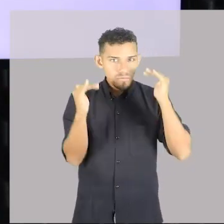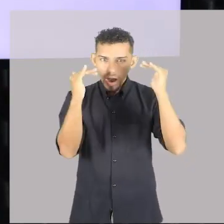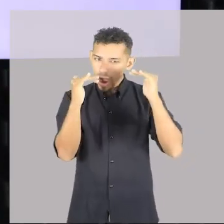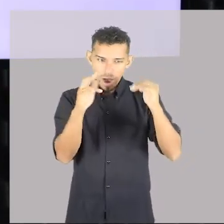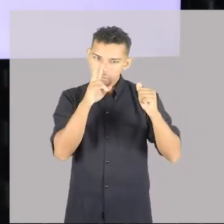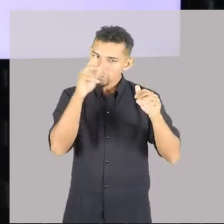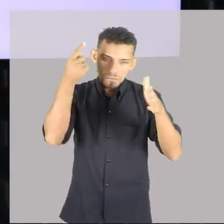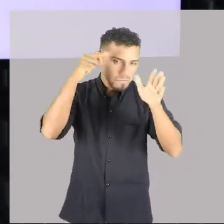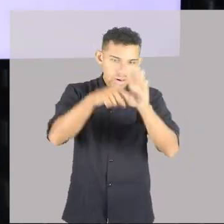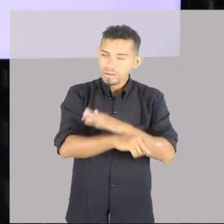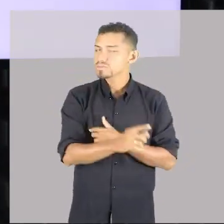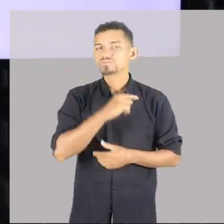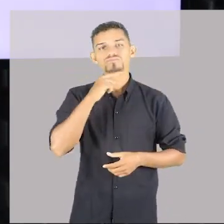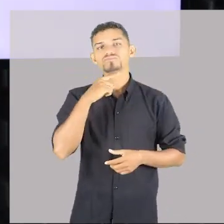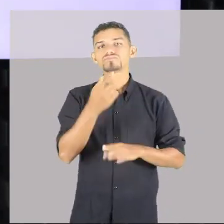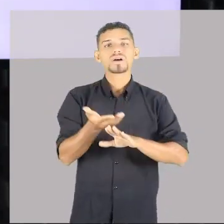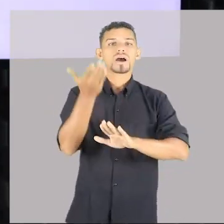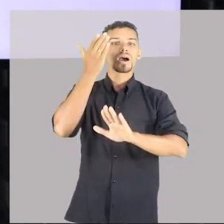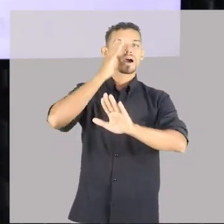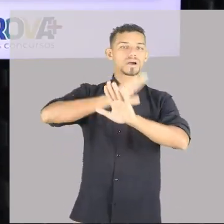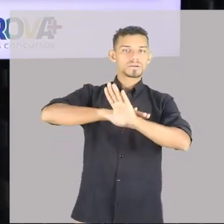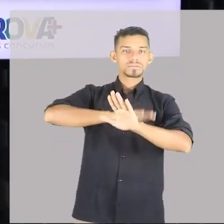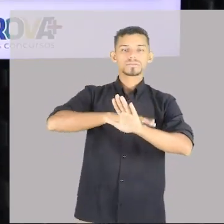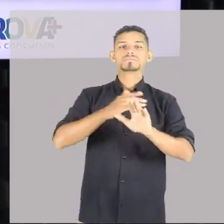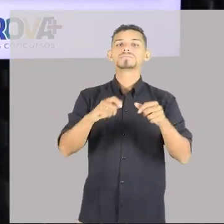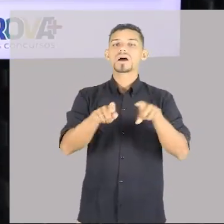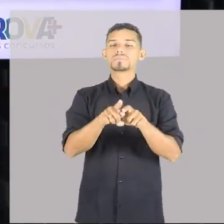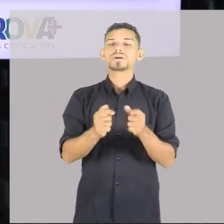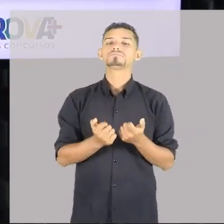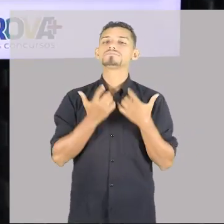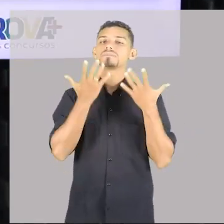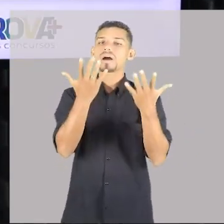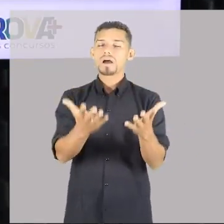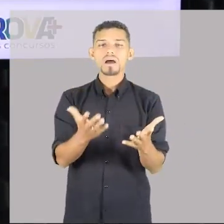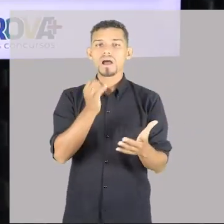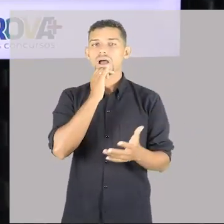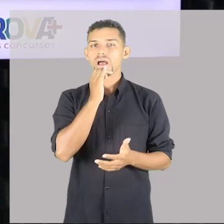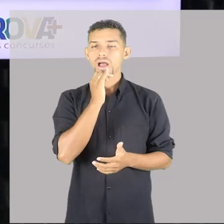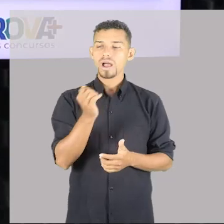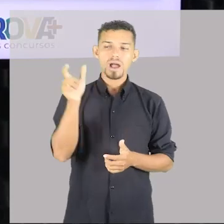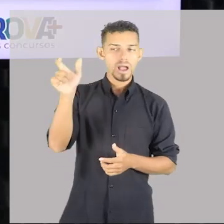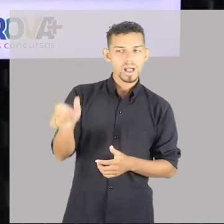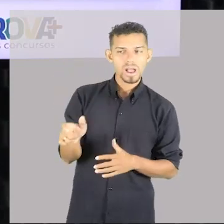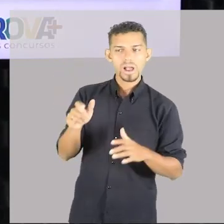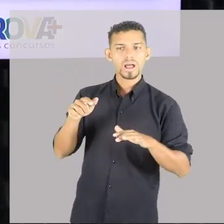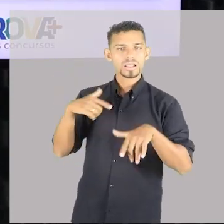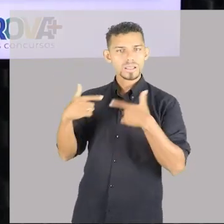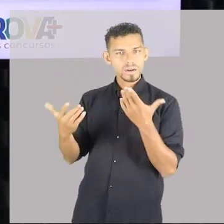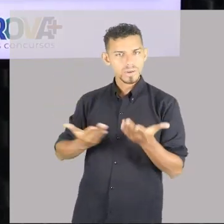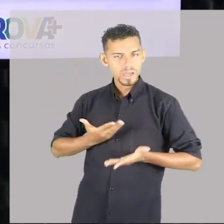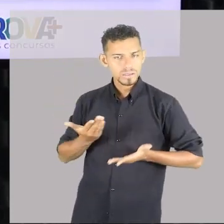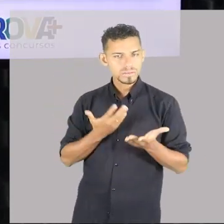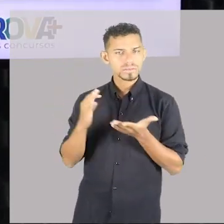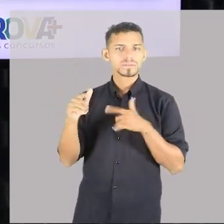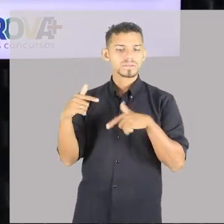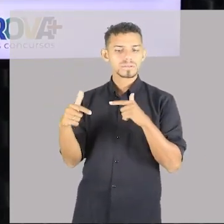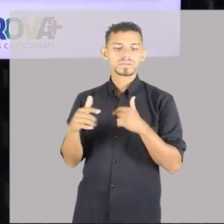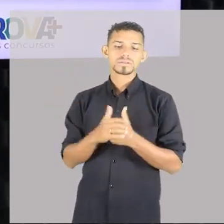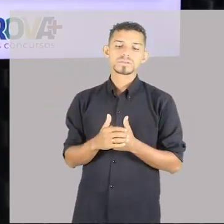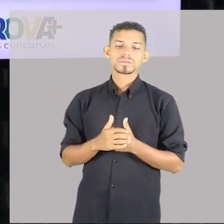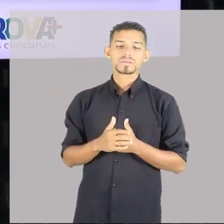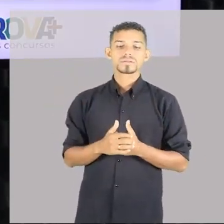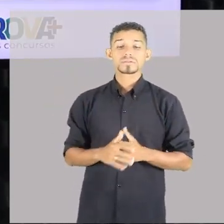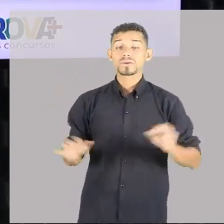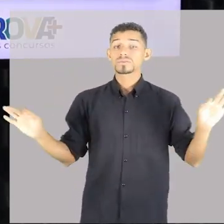da sanção que já havia sido anteriormente imposta ao servidor, à pessoa que recebeu aquela sanção. E assim a